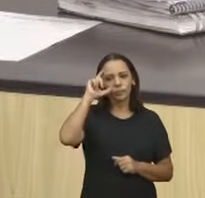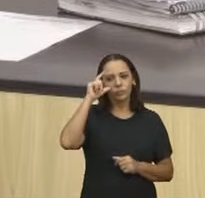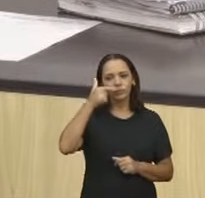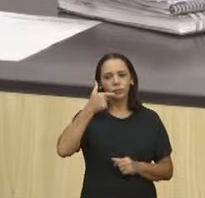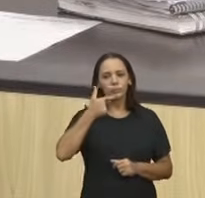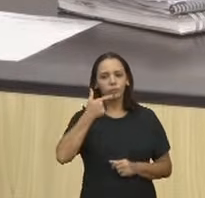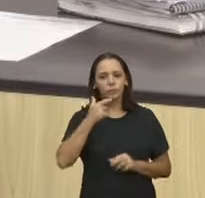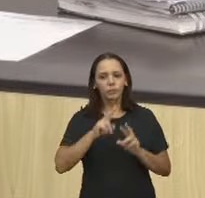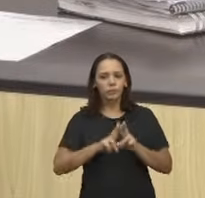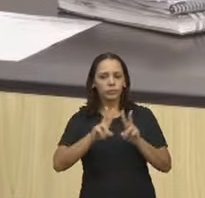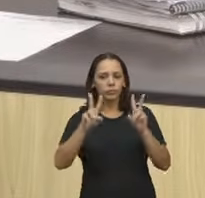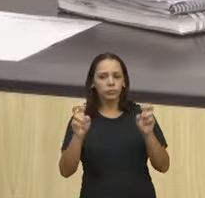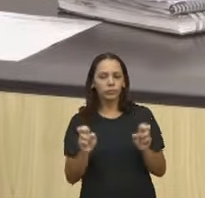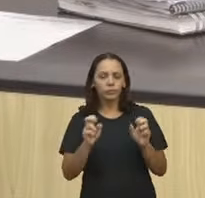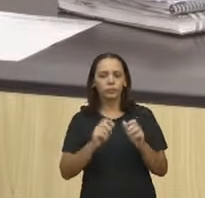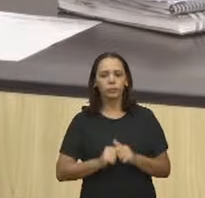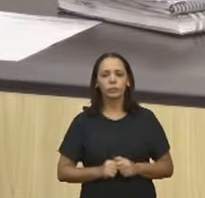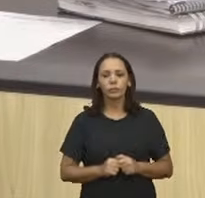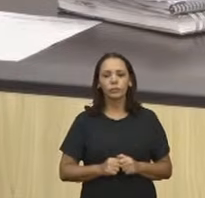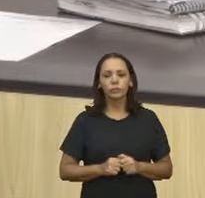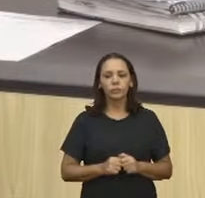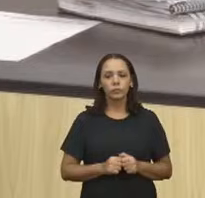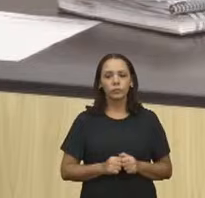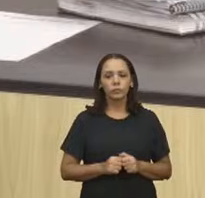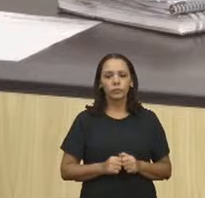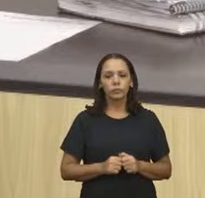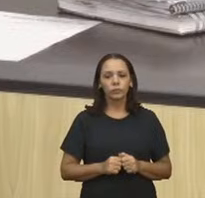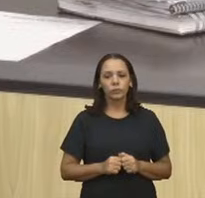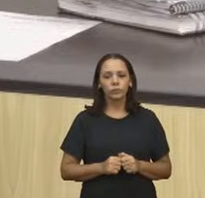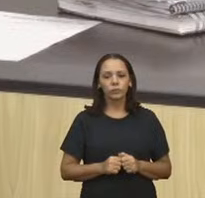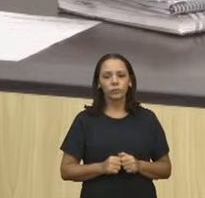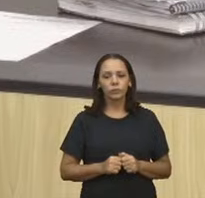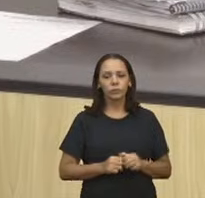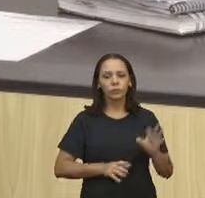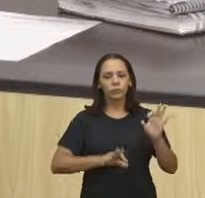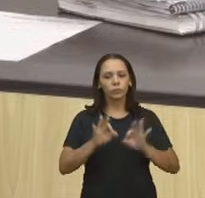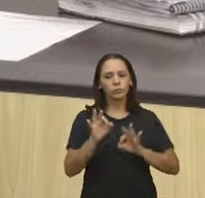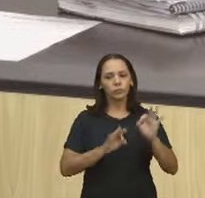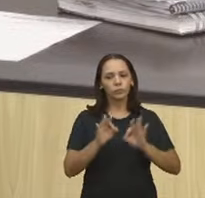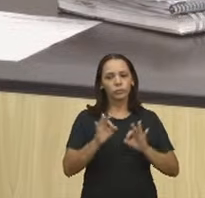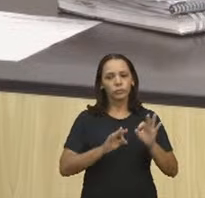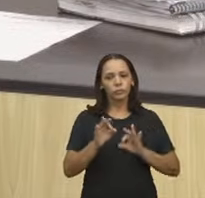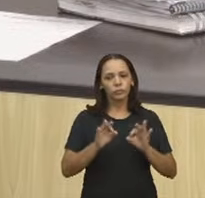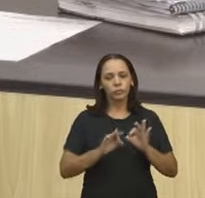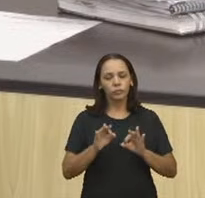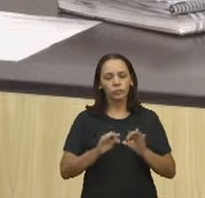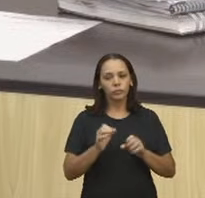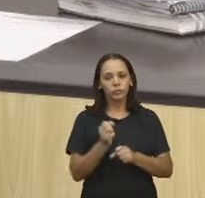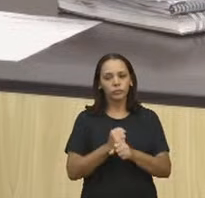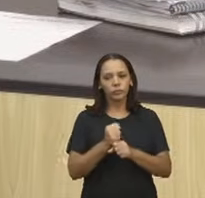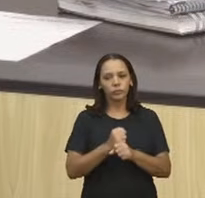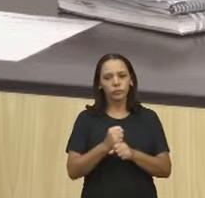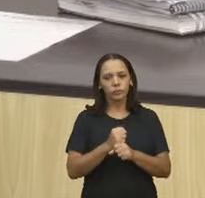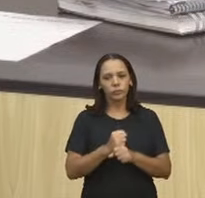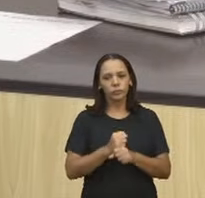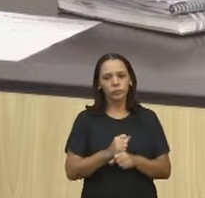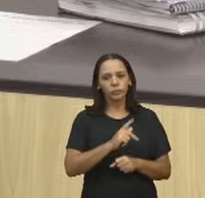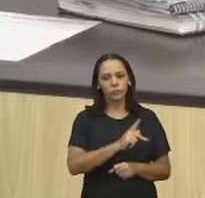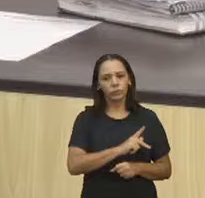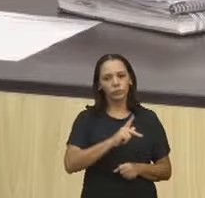Souza. Assunto: dispõe sobre o plano plurianual do município de Jacareí para o período de 2026